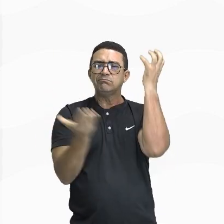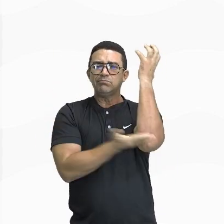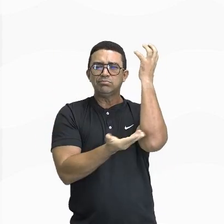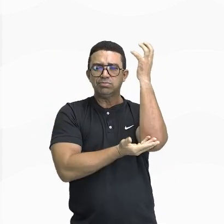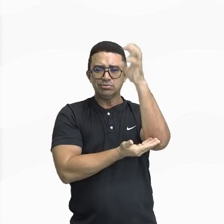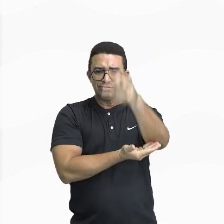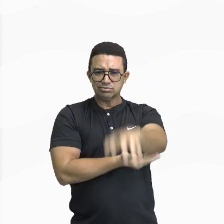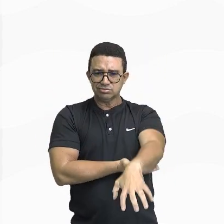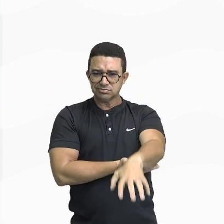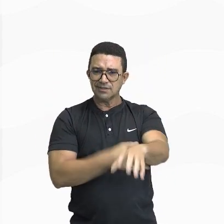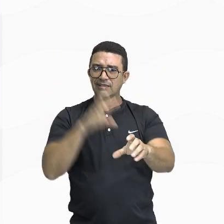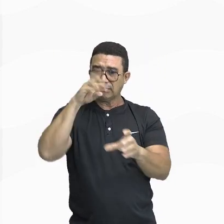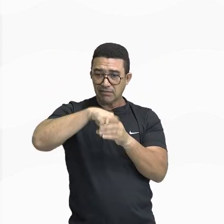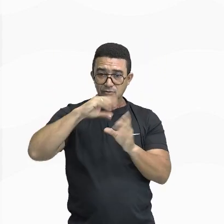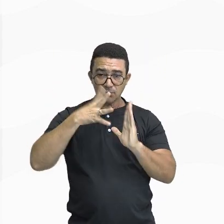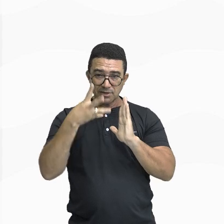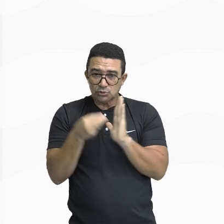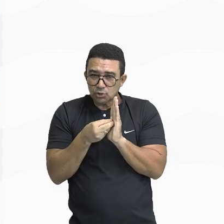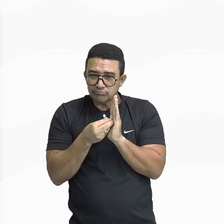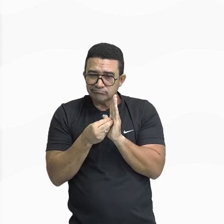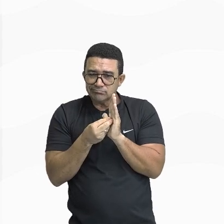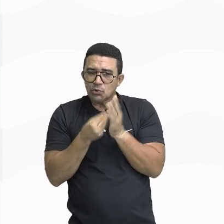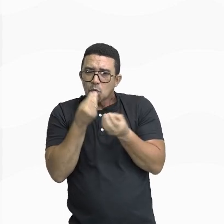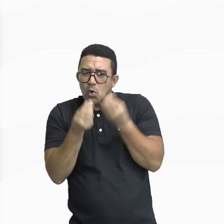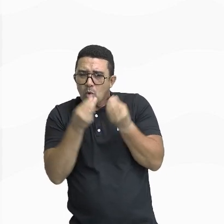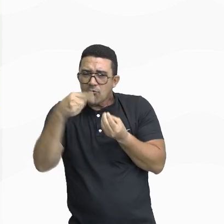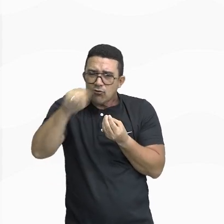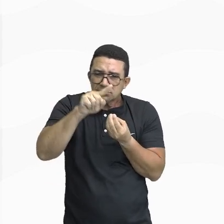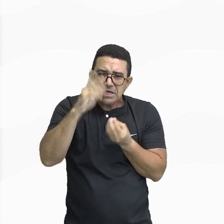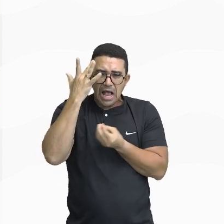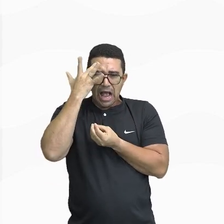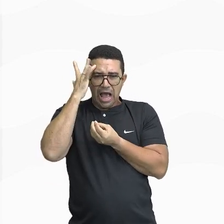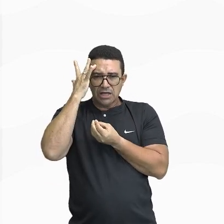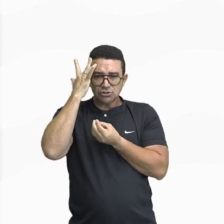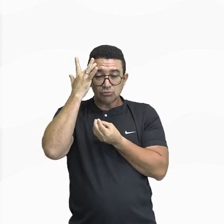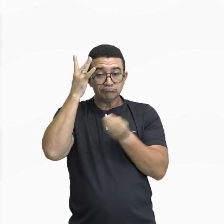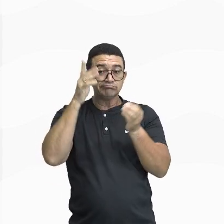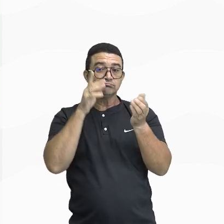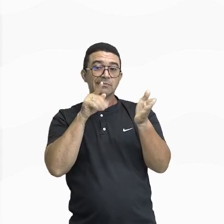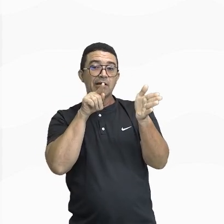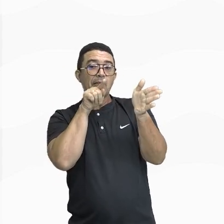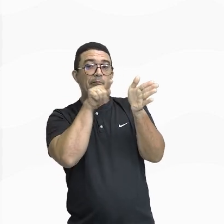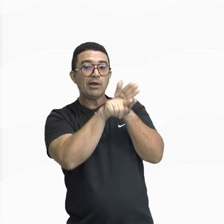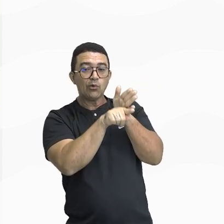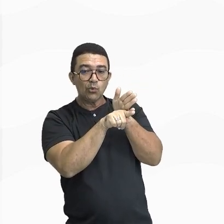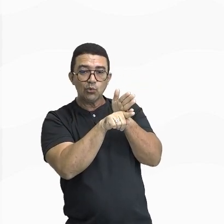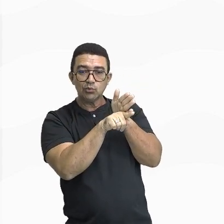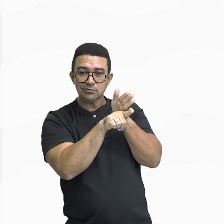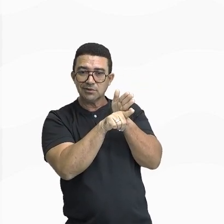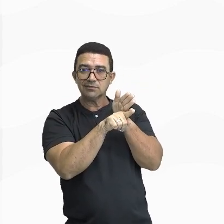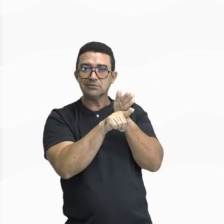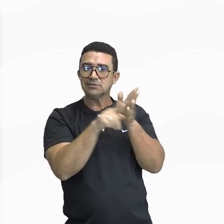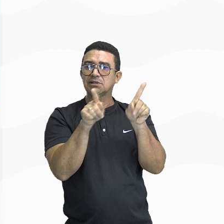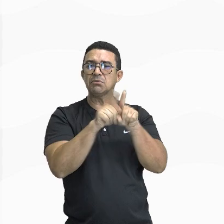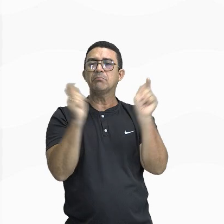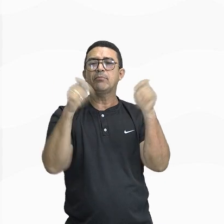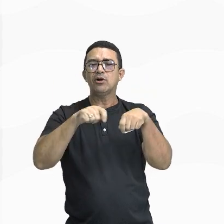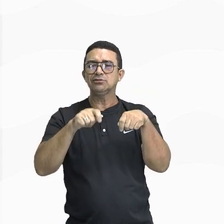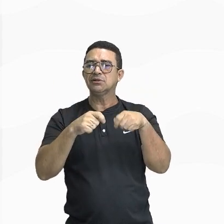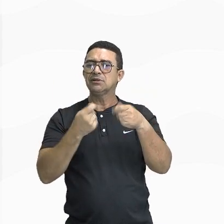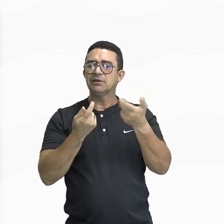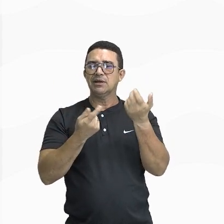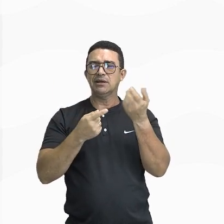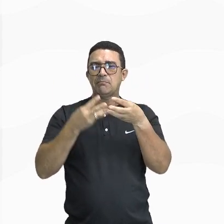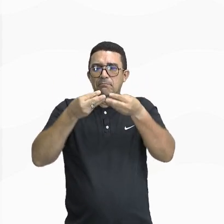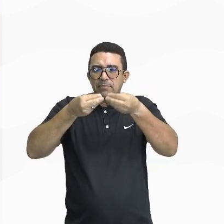na Amazônia? Como vocês acreditam que essa questão afeta não apenas o meio